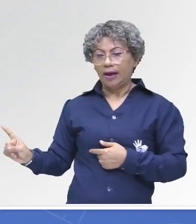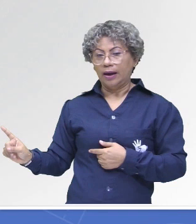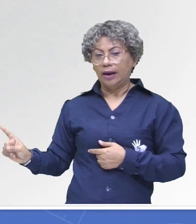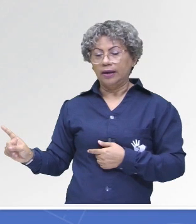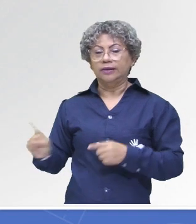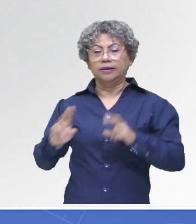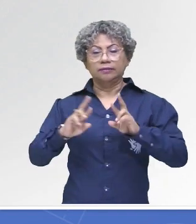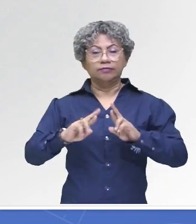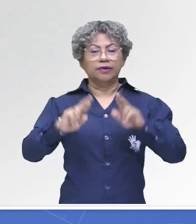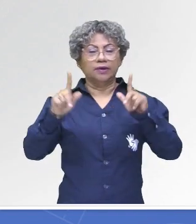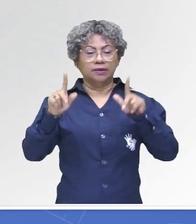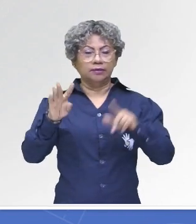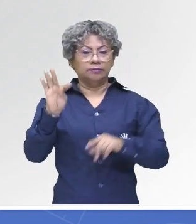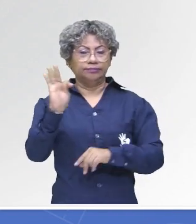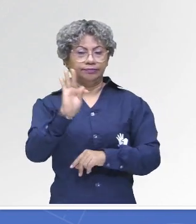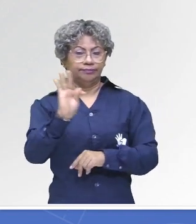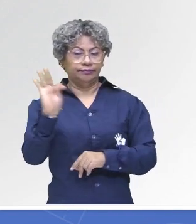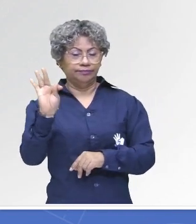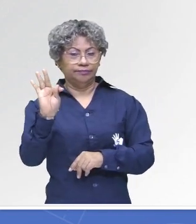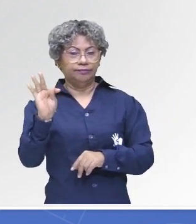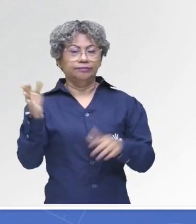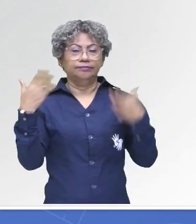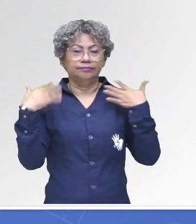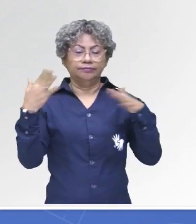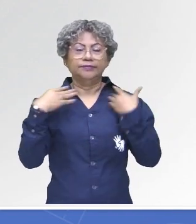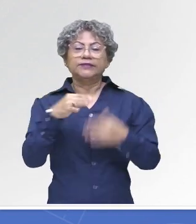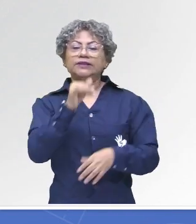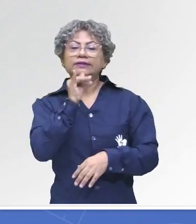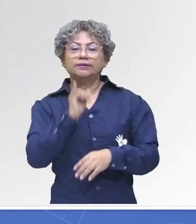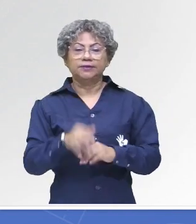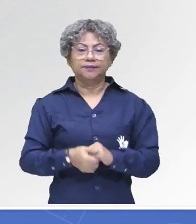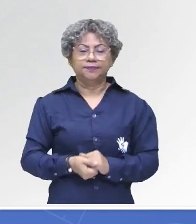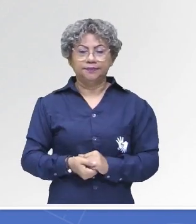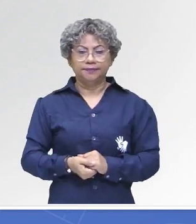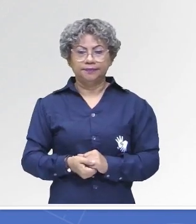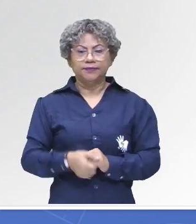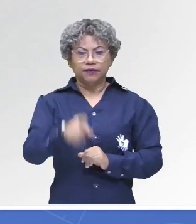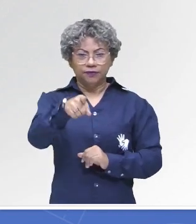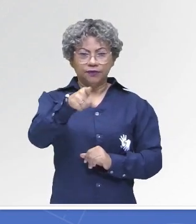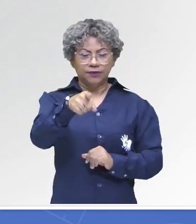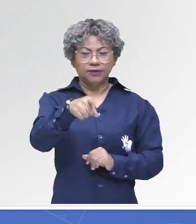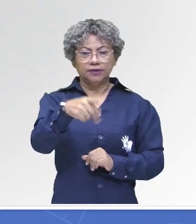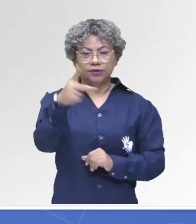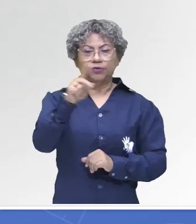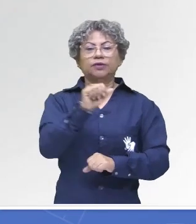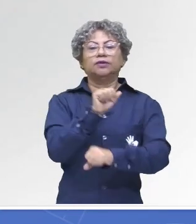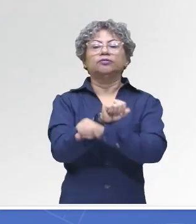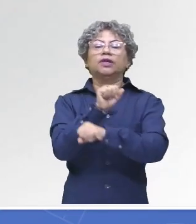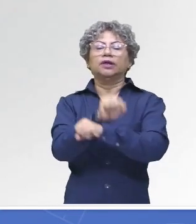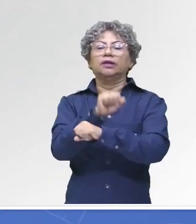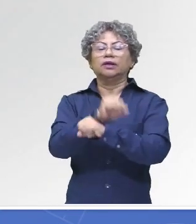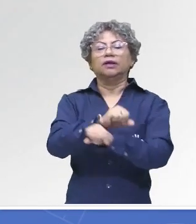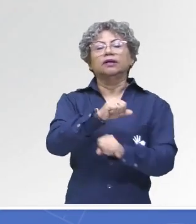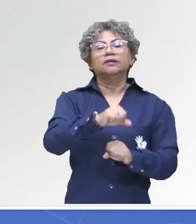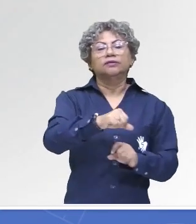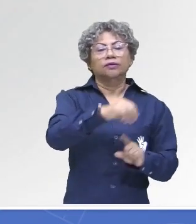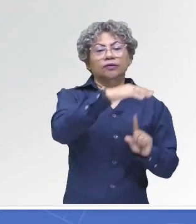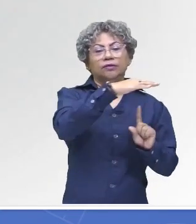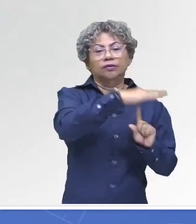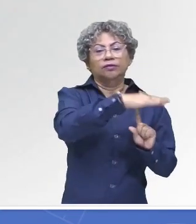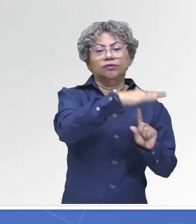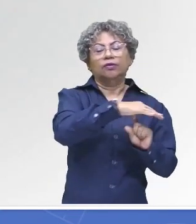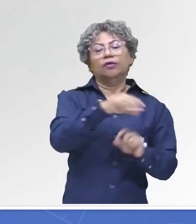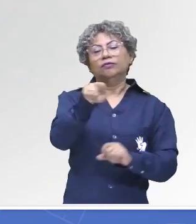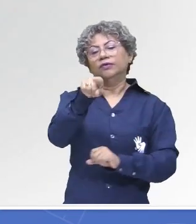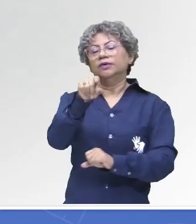da diferença de temperatura, tá certo? Então, vamos para um exemplo aqui. Você está lá esperando o ônibus quando tudo voltar ao normal, porque agora você